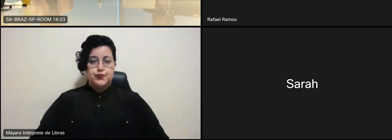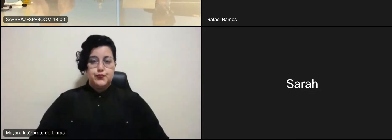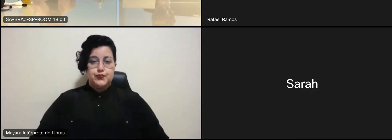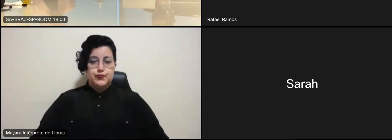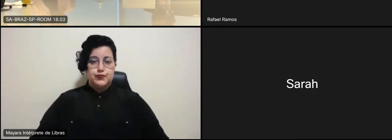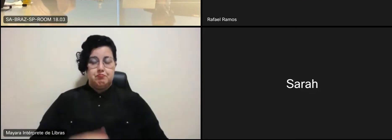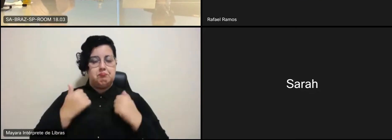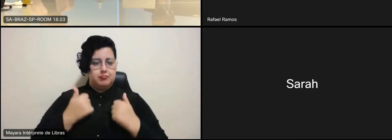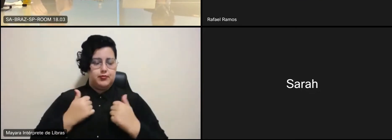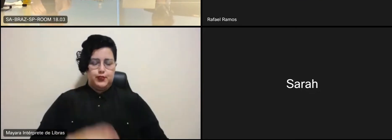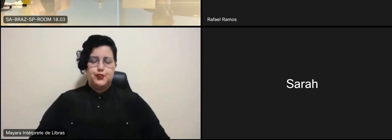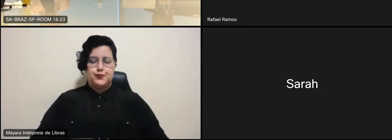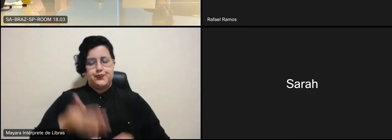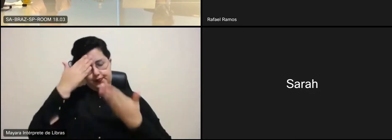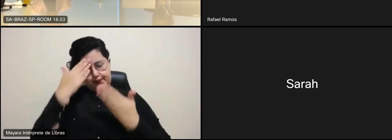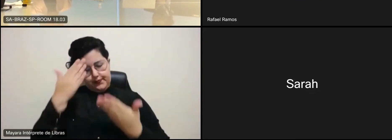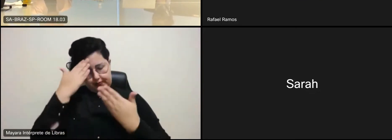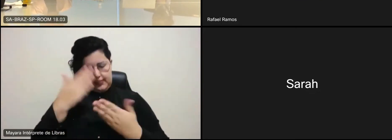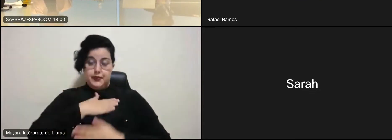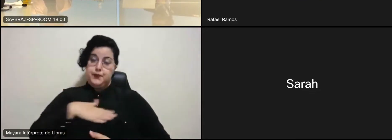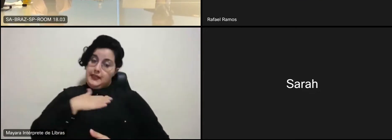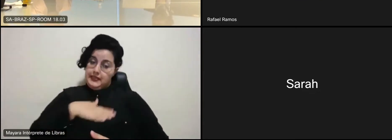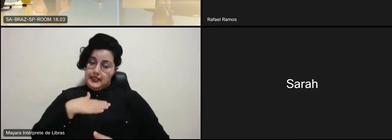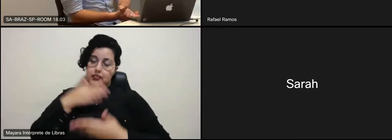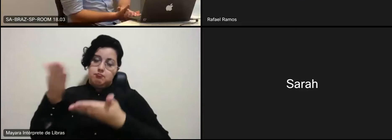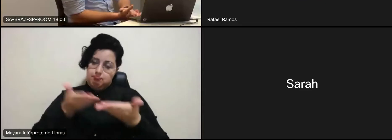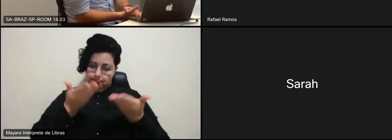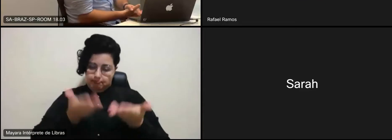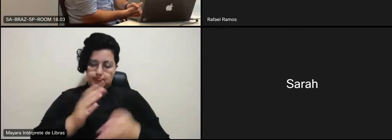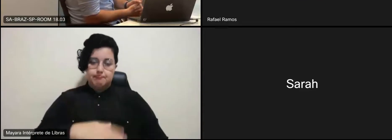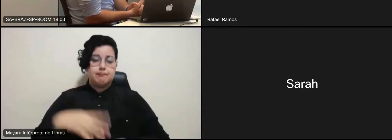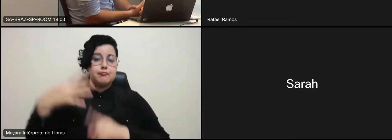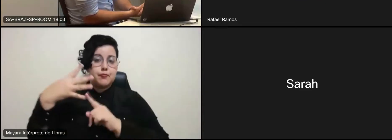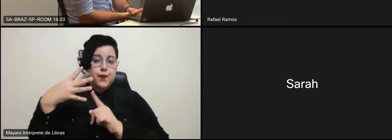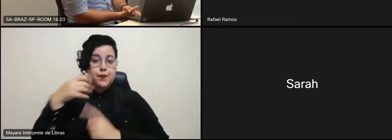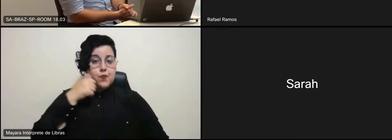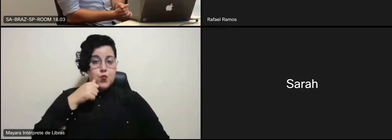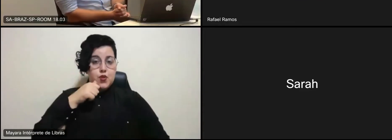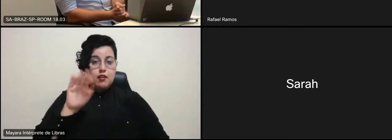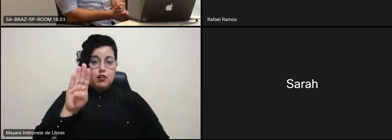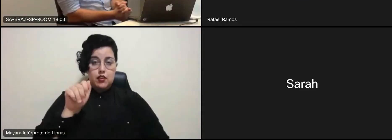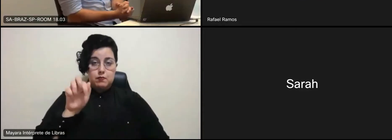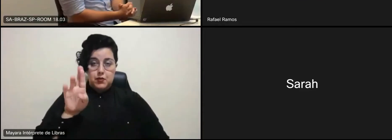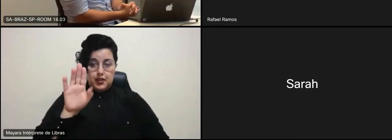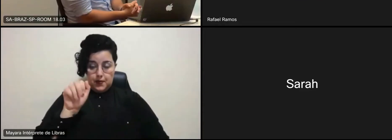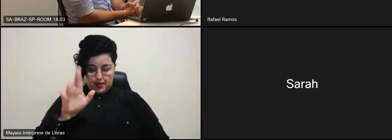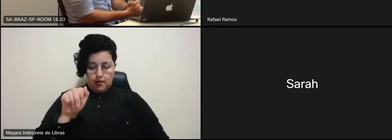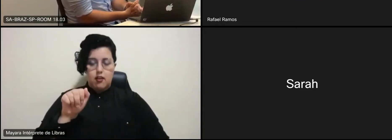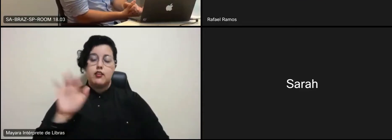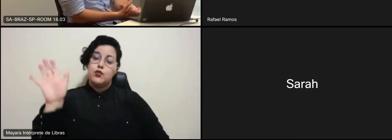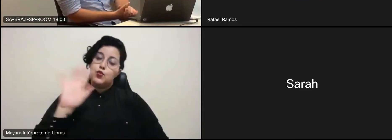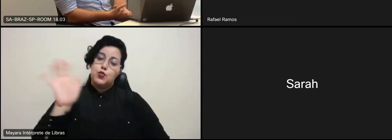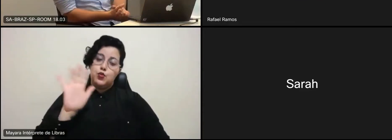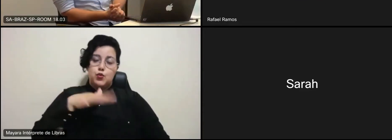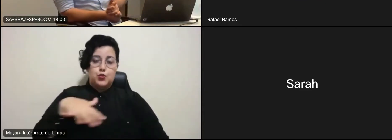É isso. Muito obrigado, Moisés. Um prazer te ter aqui também. E você, Bá, conta um pouquinho de você pra gente, por favor. Oi, gente.